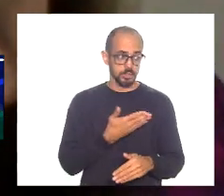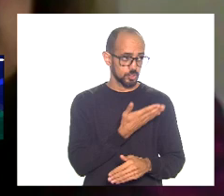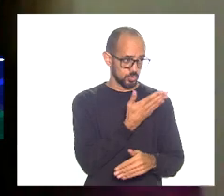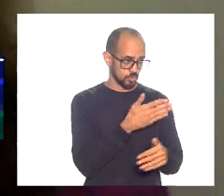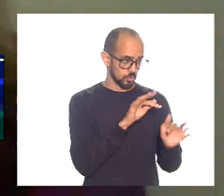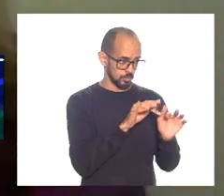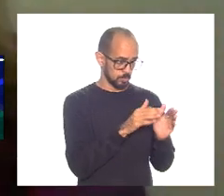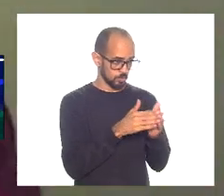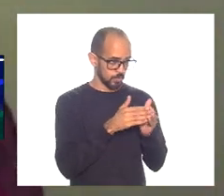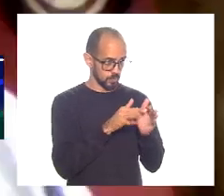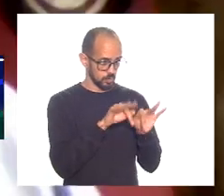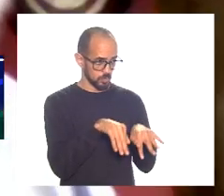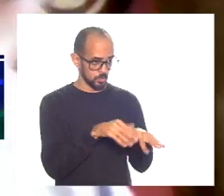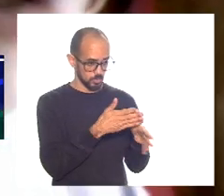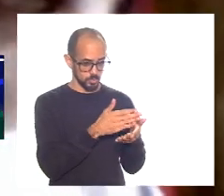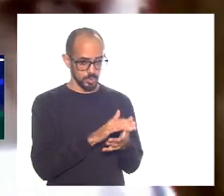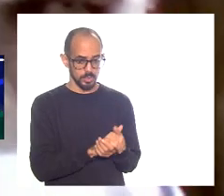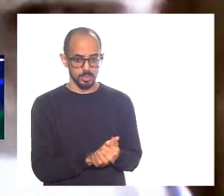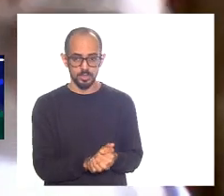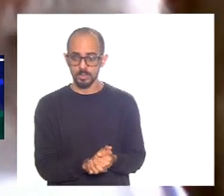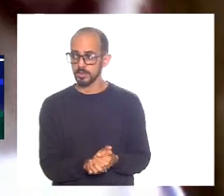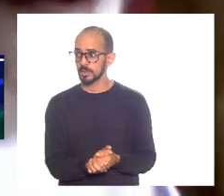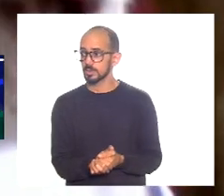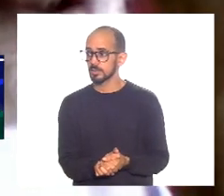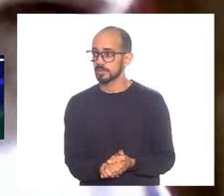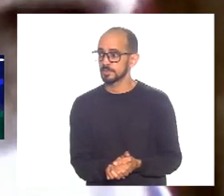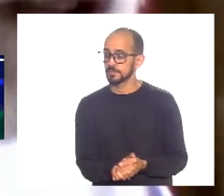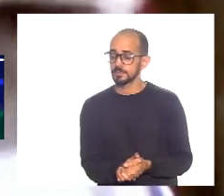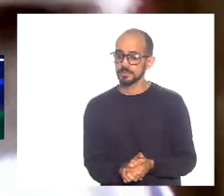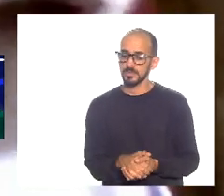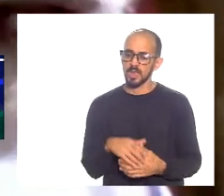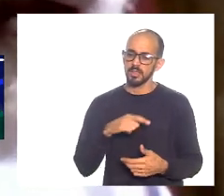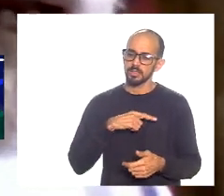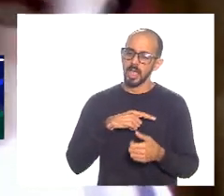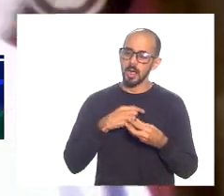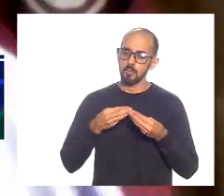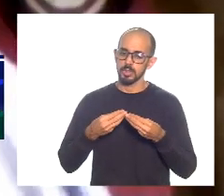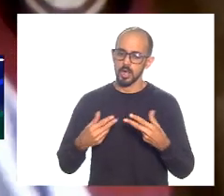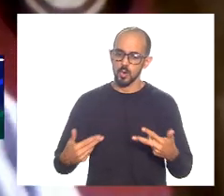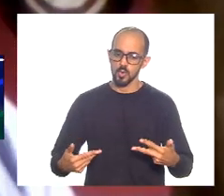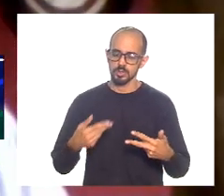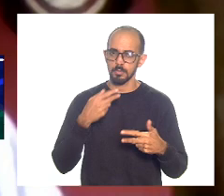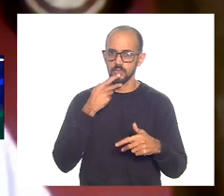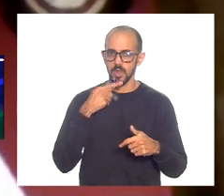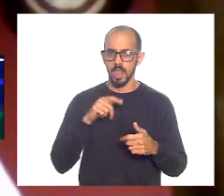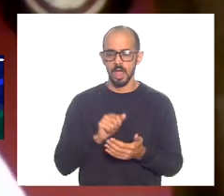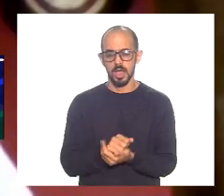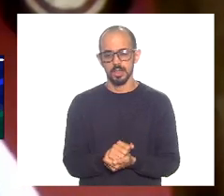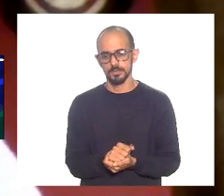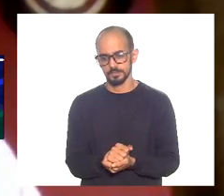favor? Pois não, vou concluir. Tem muita coisa para falar. A questão